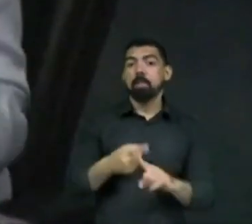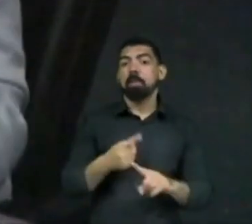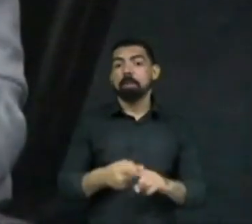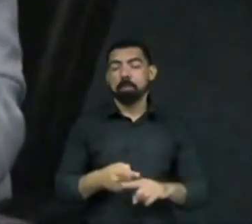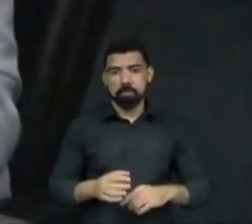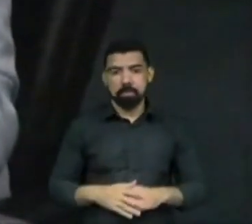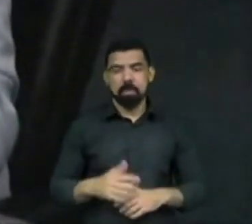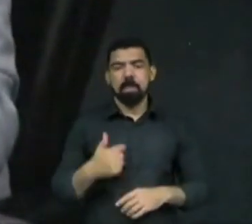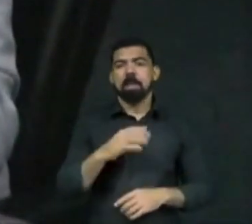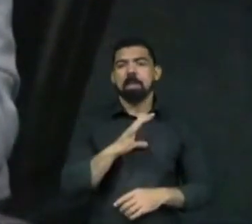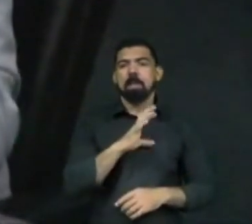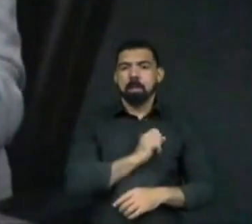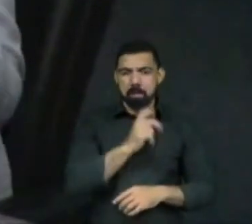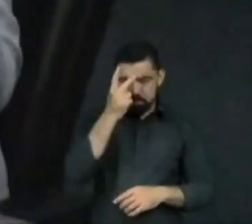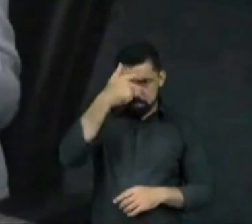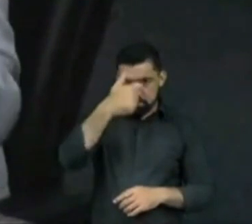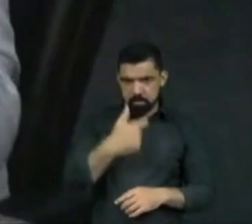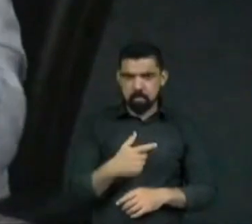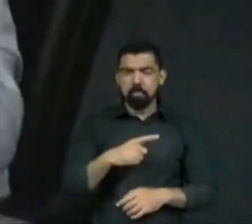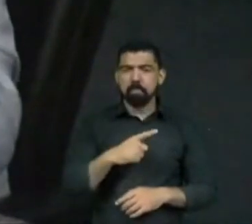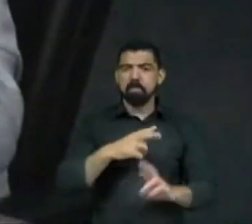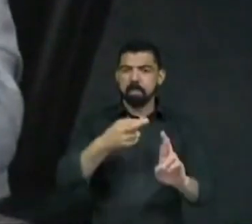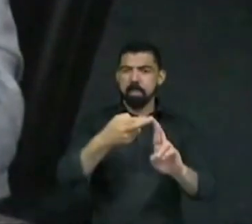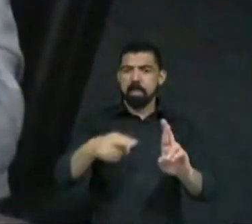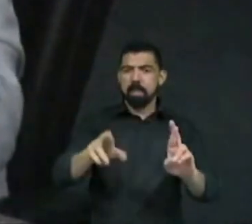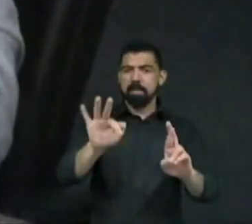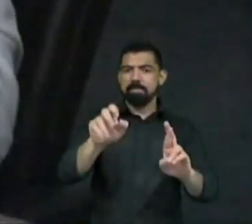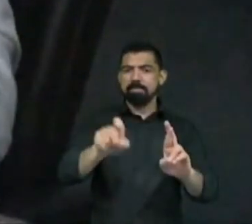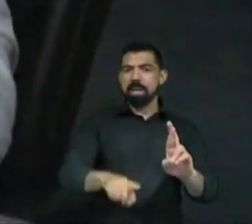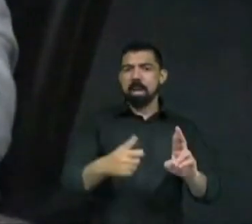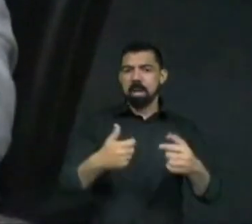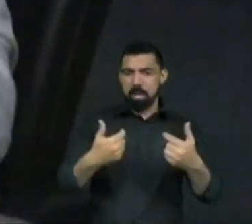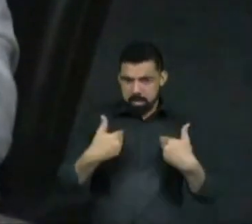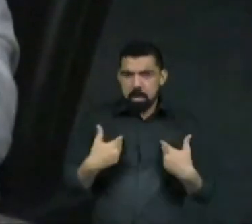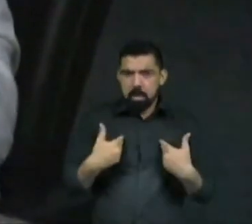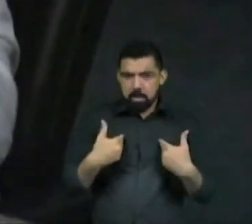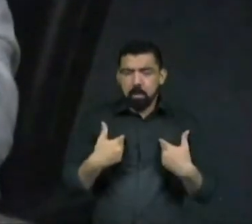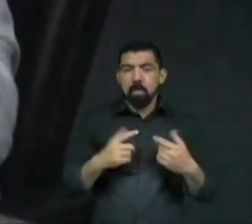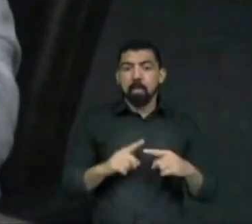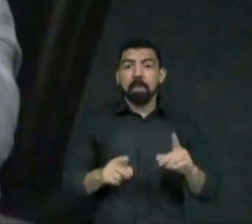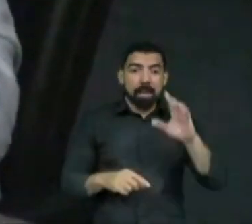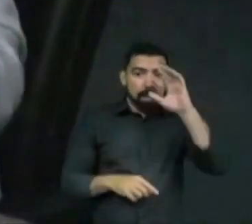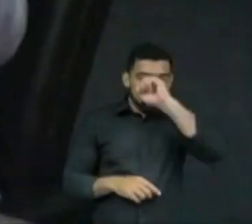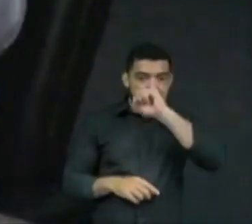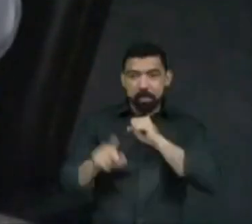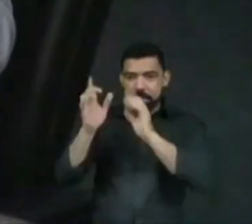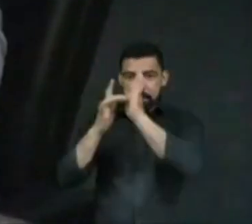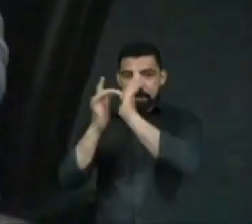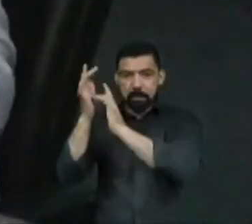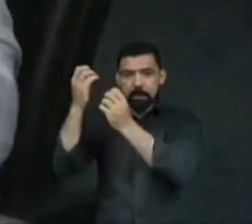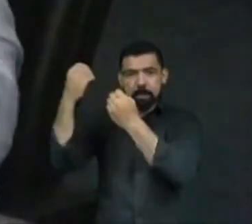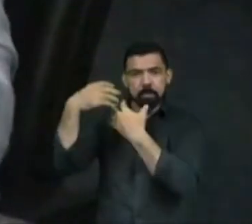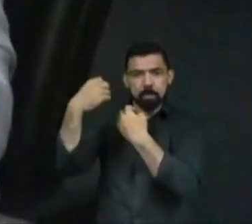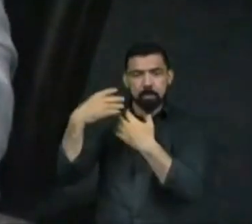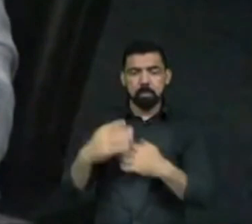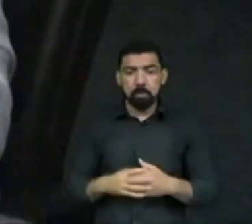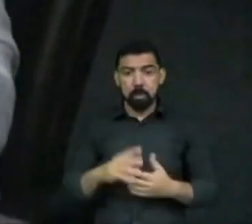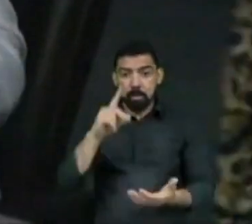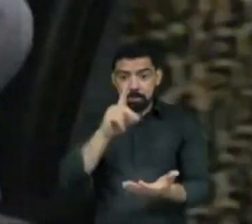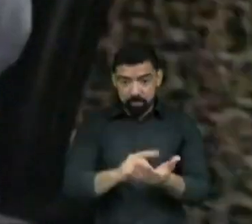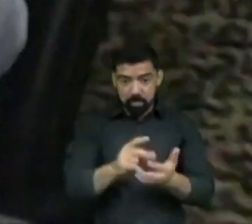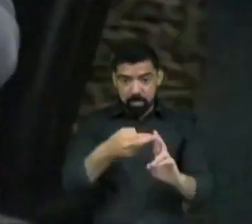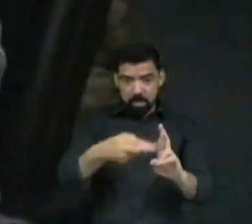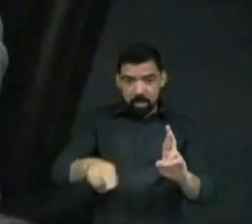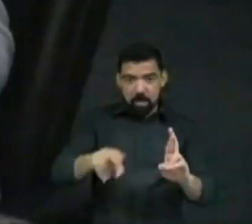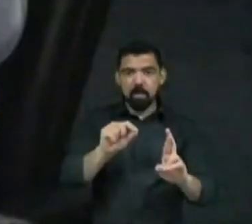amo ser uma pessoa que tem uma religião, que tem uma fé. Mas aprendi com Jesus que a verdadeira religião é aquela